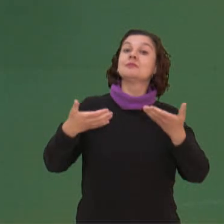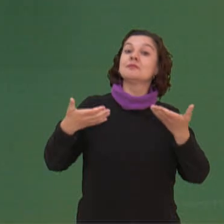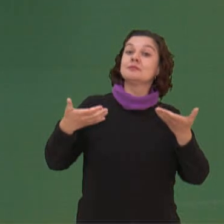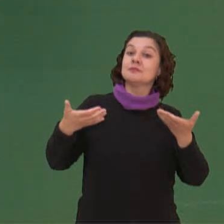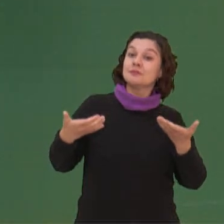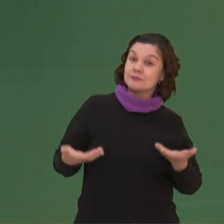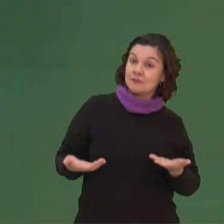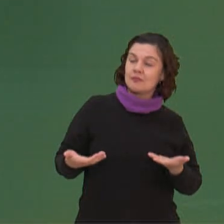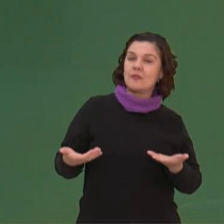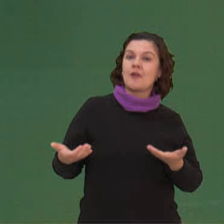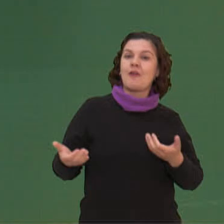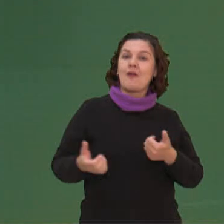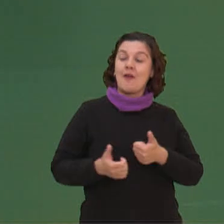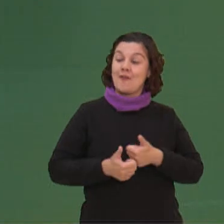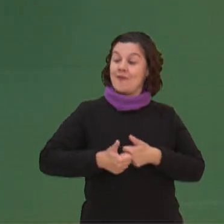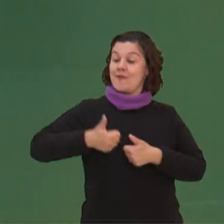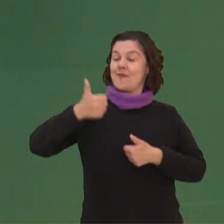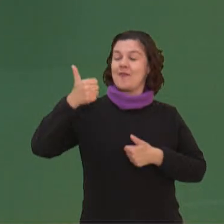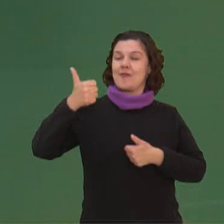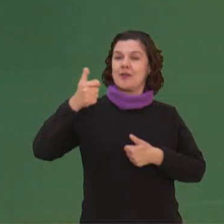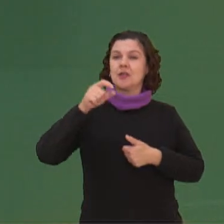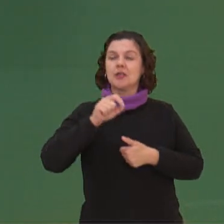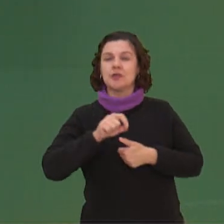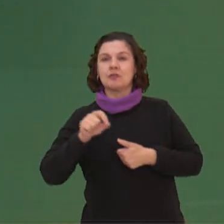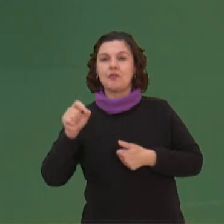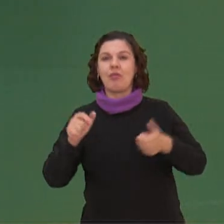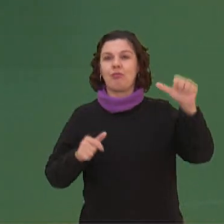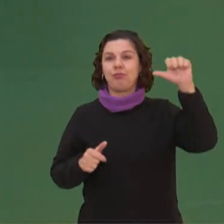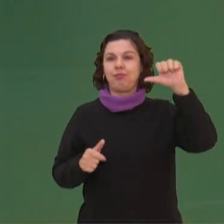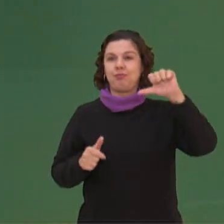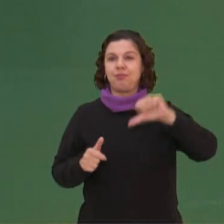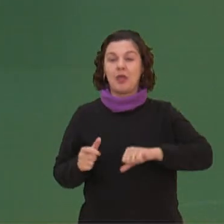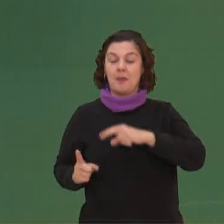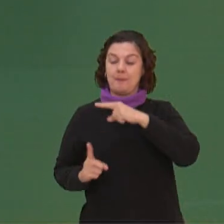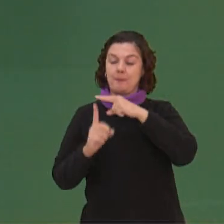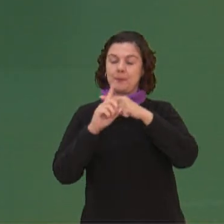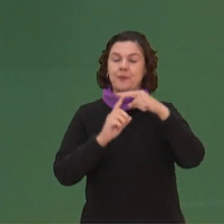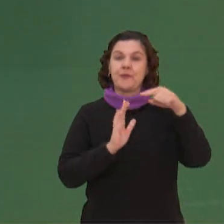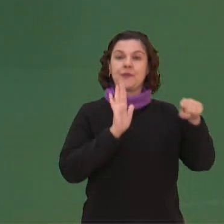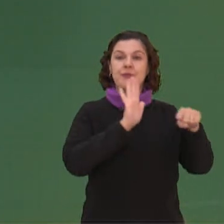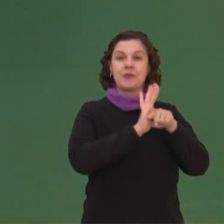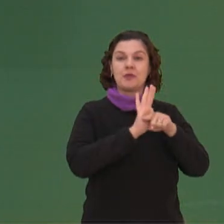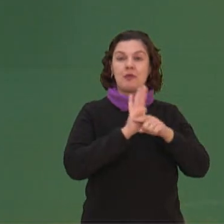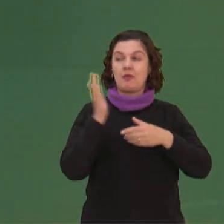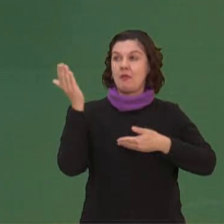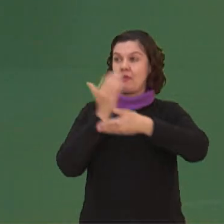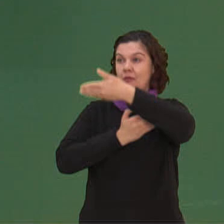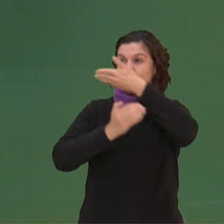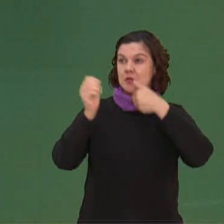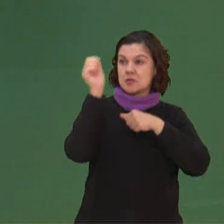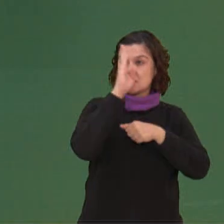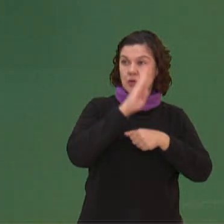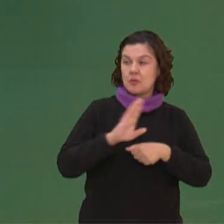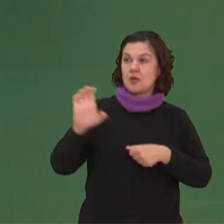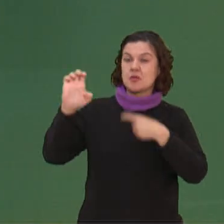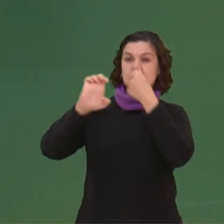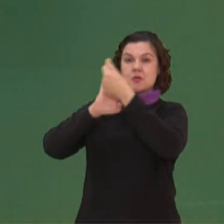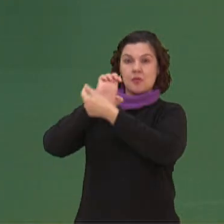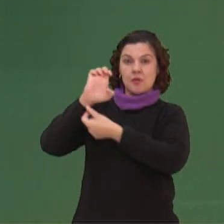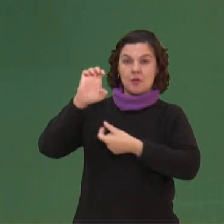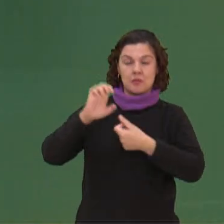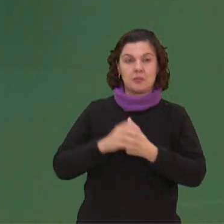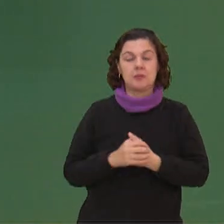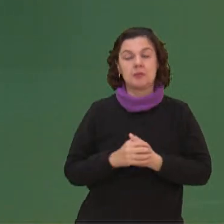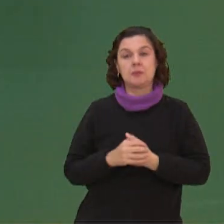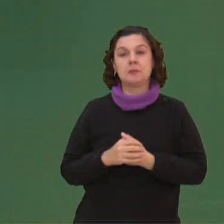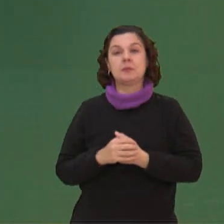qual a vantagem ou quais as vantagens e desvantagens nessa relação que o Brasil tem com a União Europeia. O texto padrão